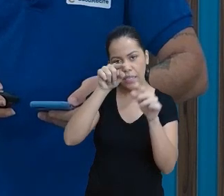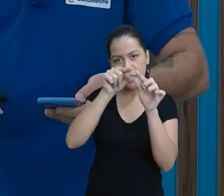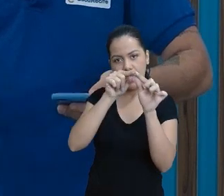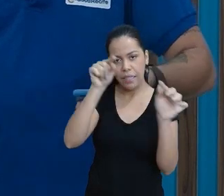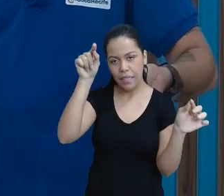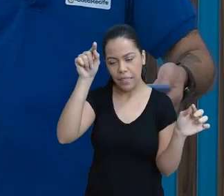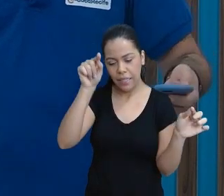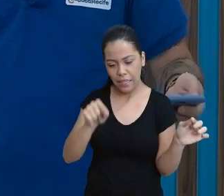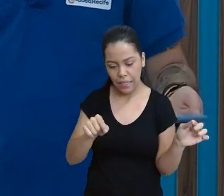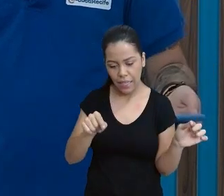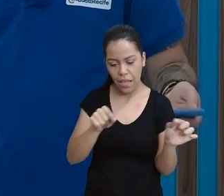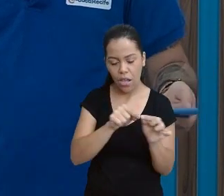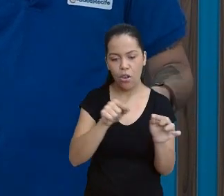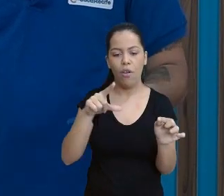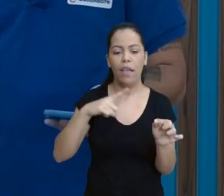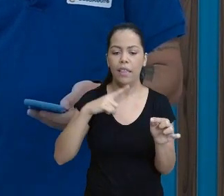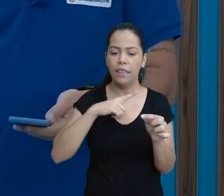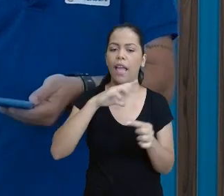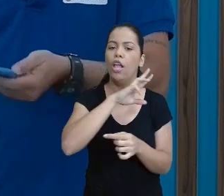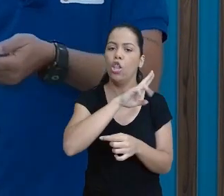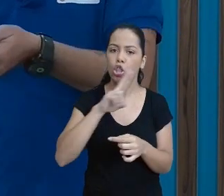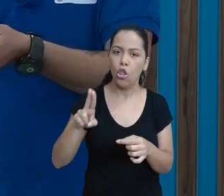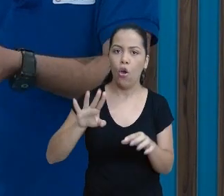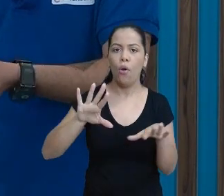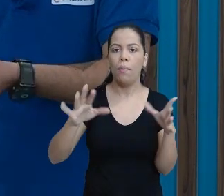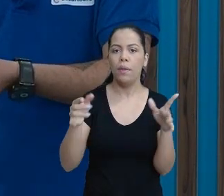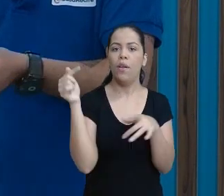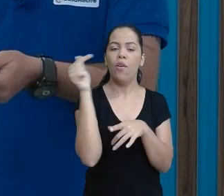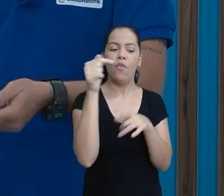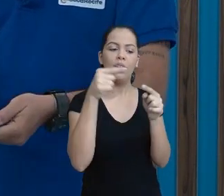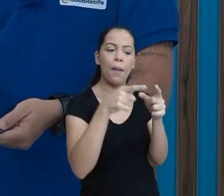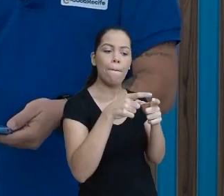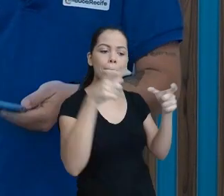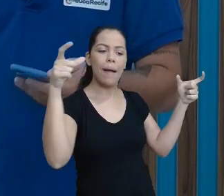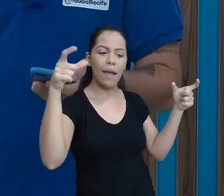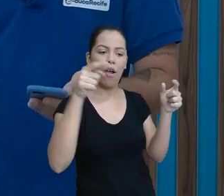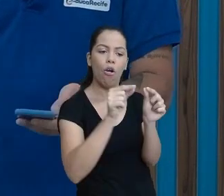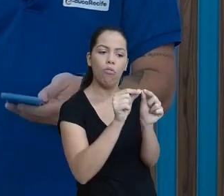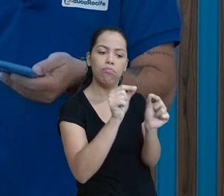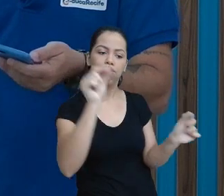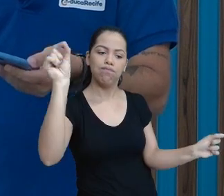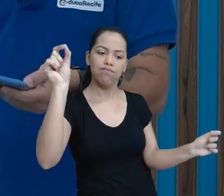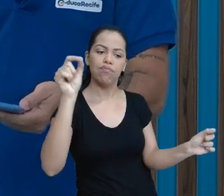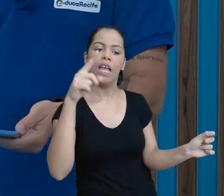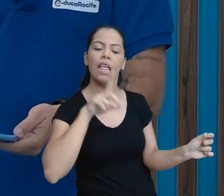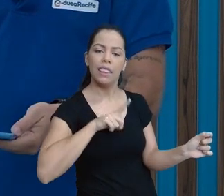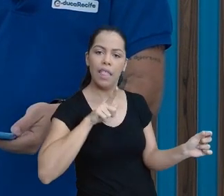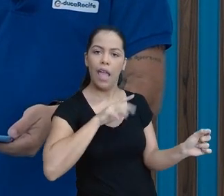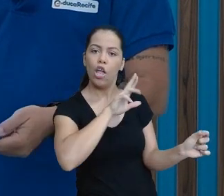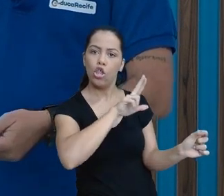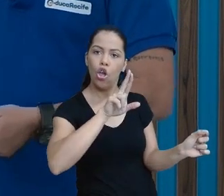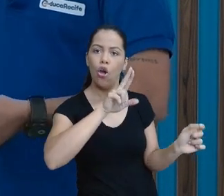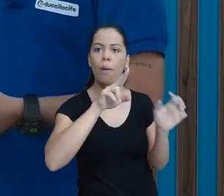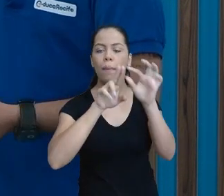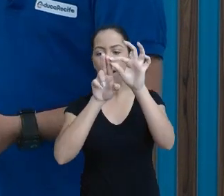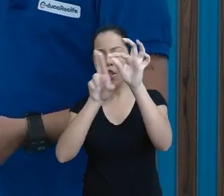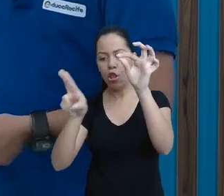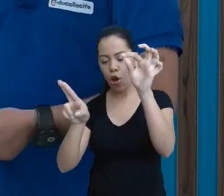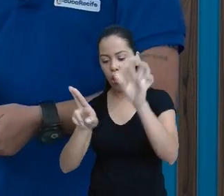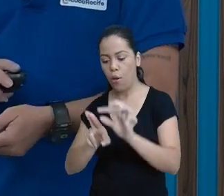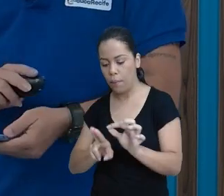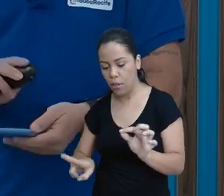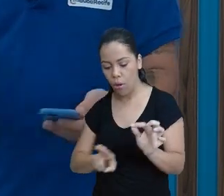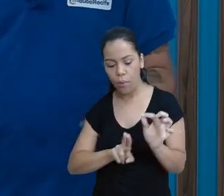exemplo, aquele lado maior ali, a gente vai já já dar um nome a ele. Aqueles outros lados vão receber nomes também. A